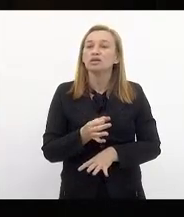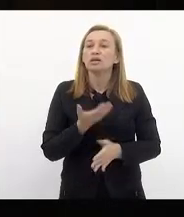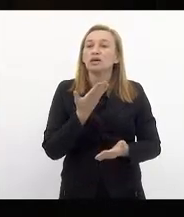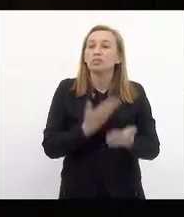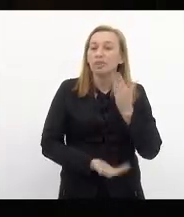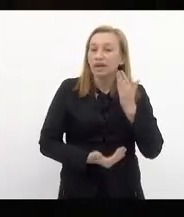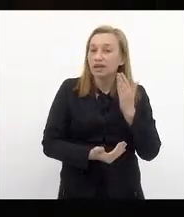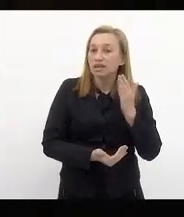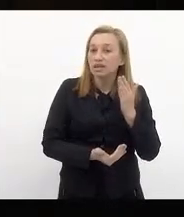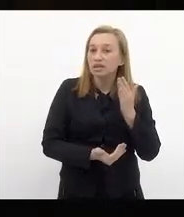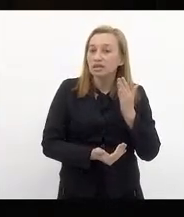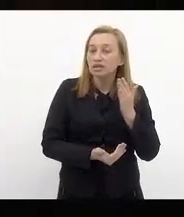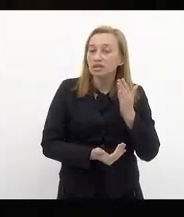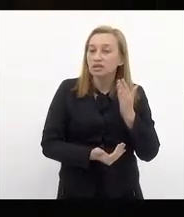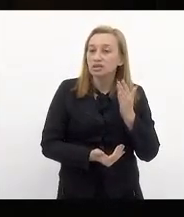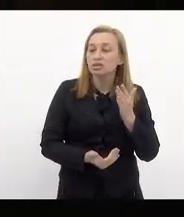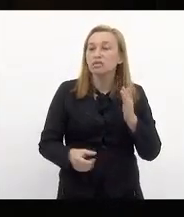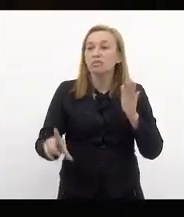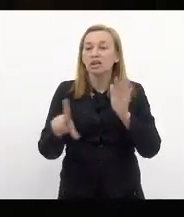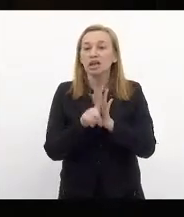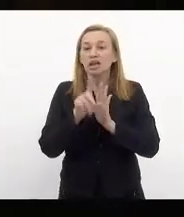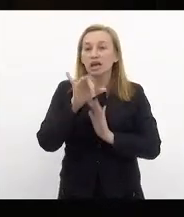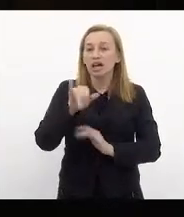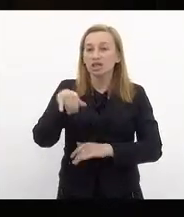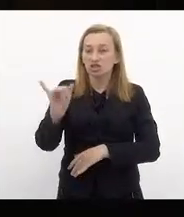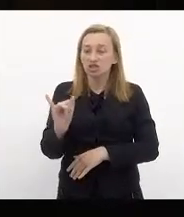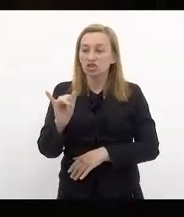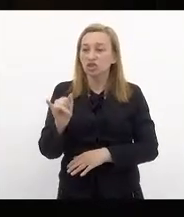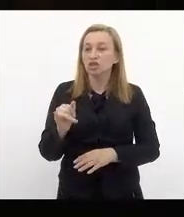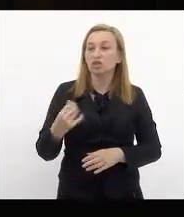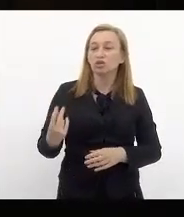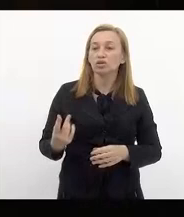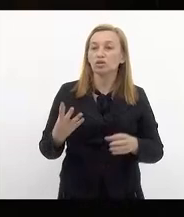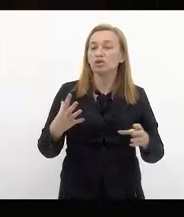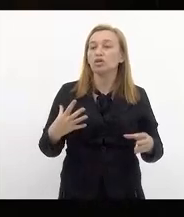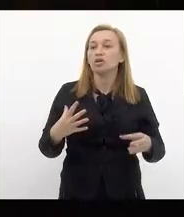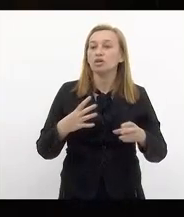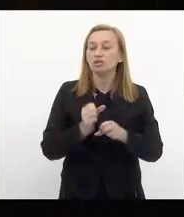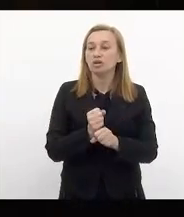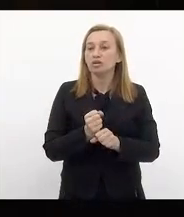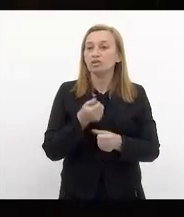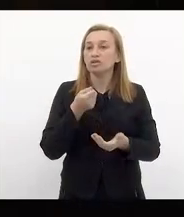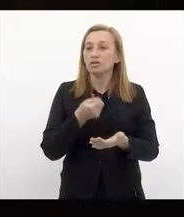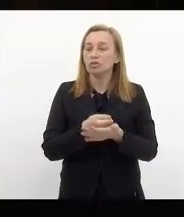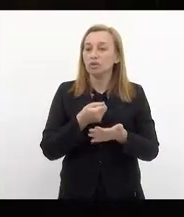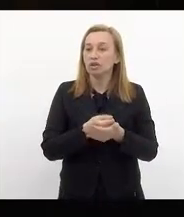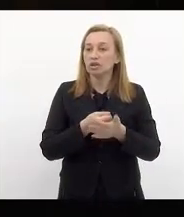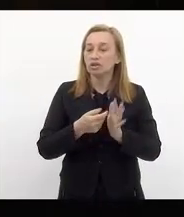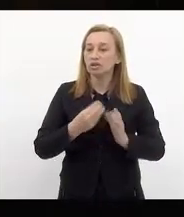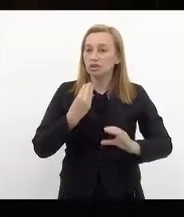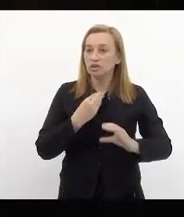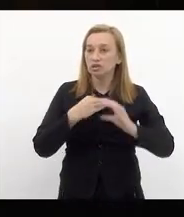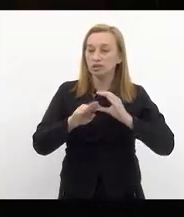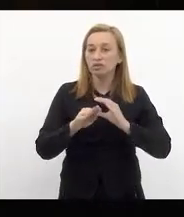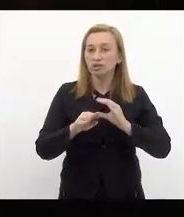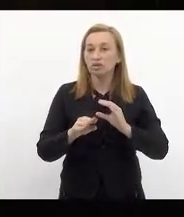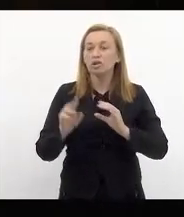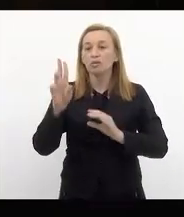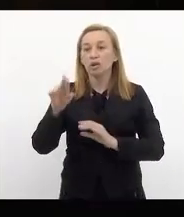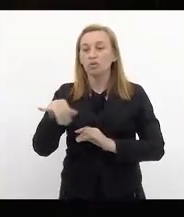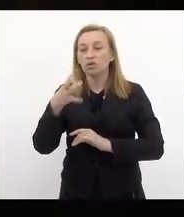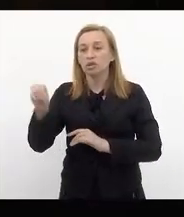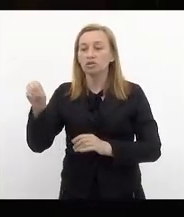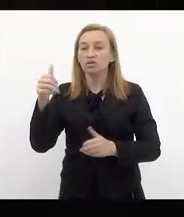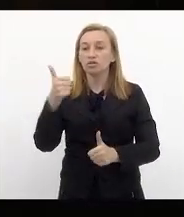perdas ocasionadas pela Lei Kandir e os valores a serem obrigatoriamente transferidos pela União ao